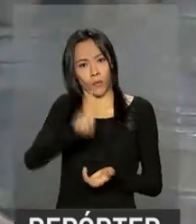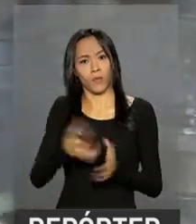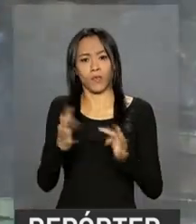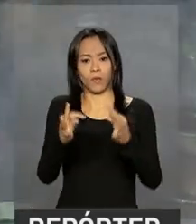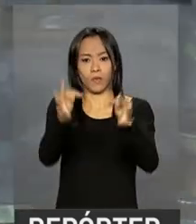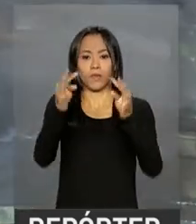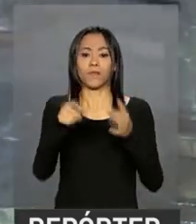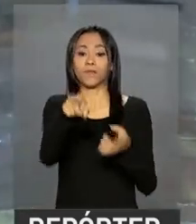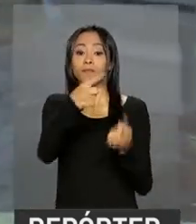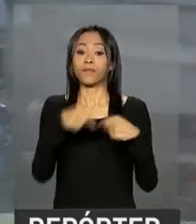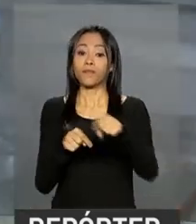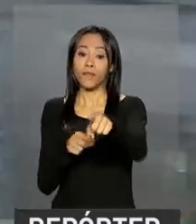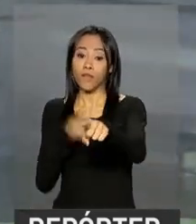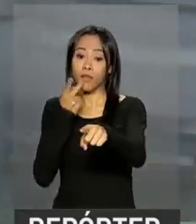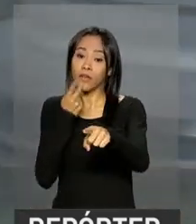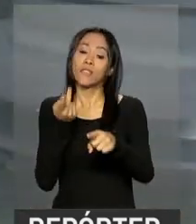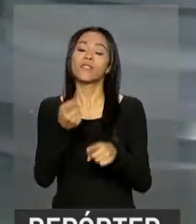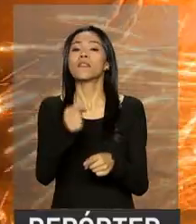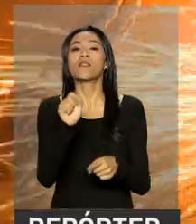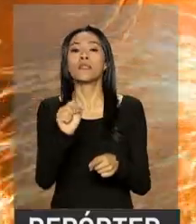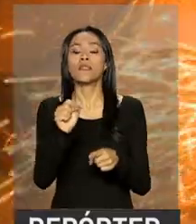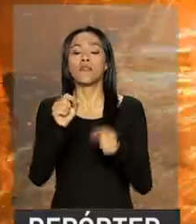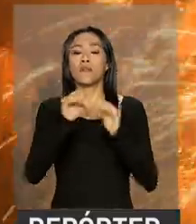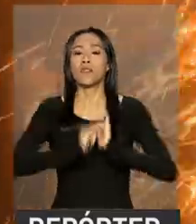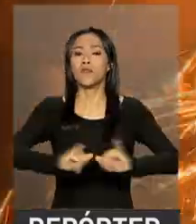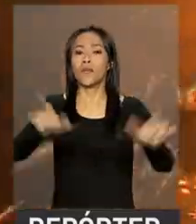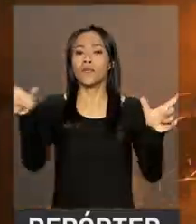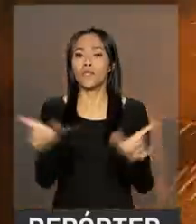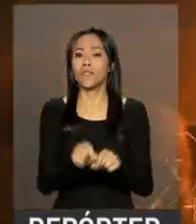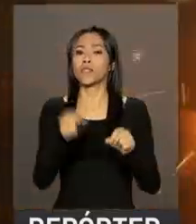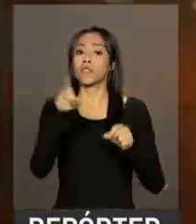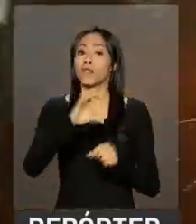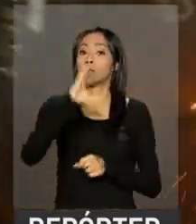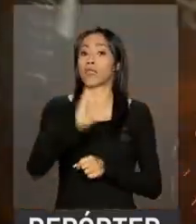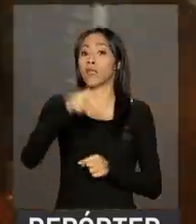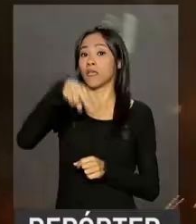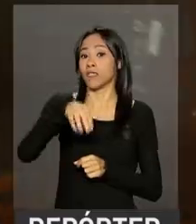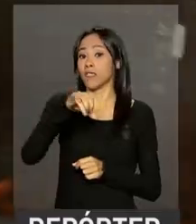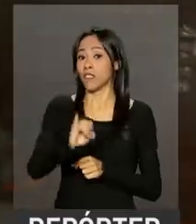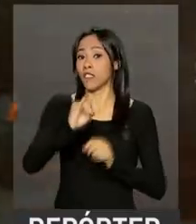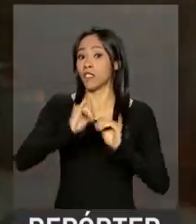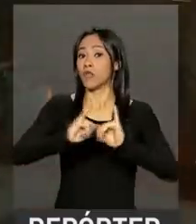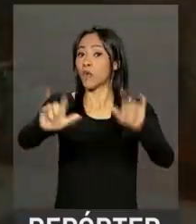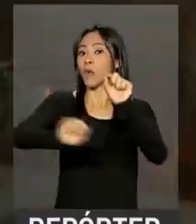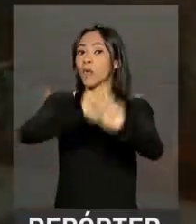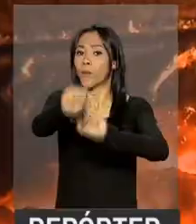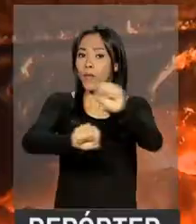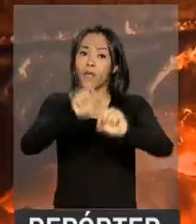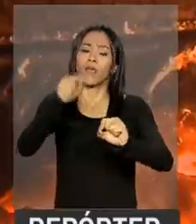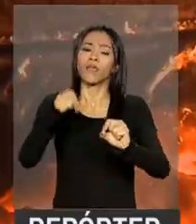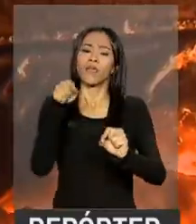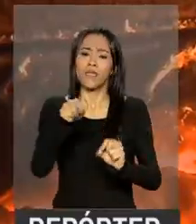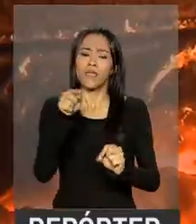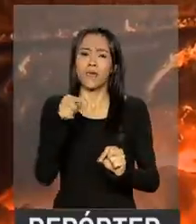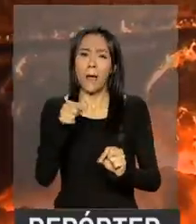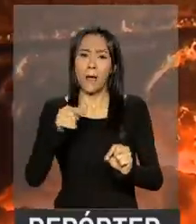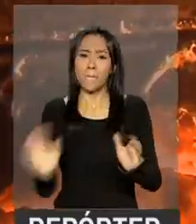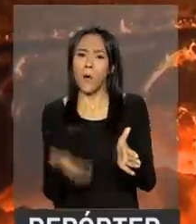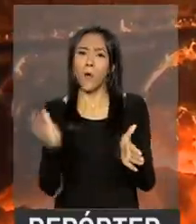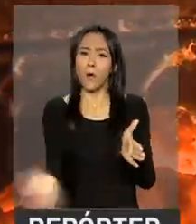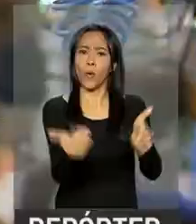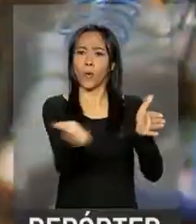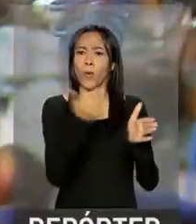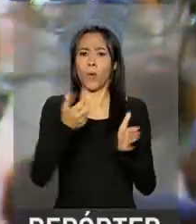sondagem Industrial divulgada pela Confederação Nacional da Indústria CNI indicou que a evolução da produção no